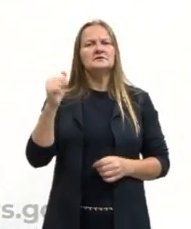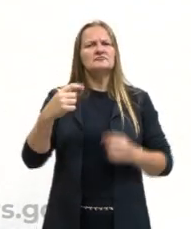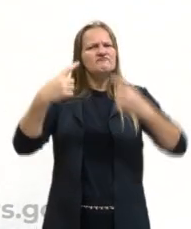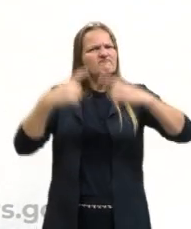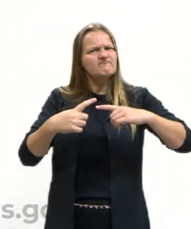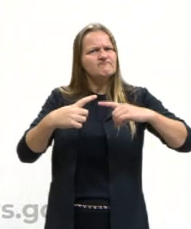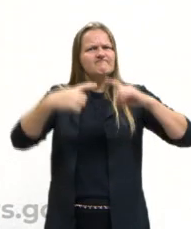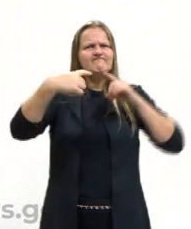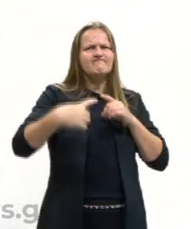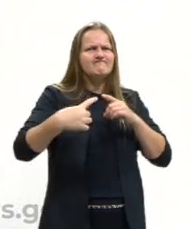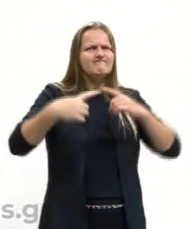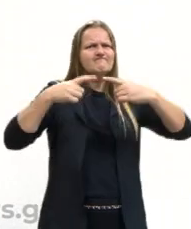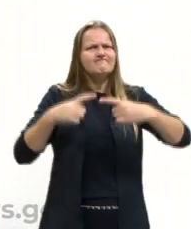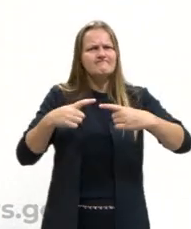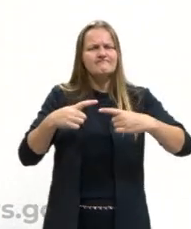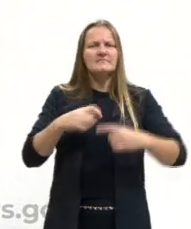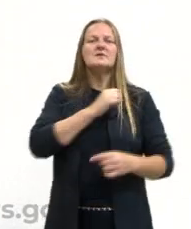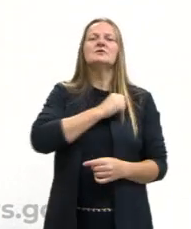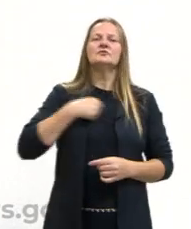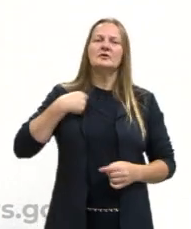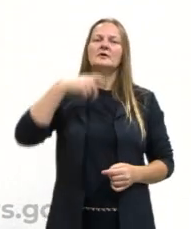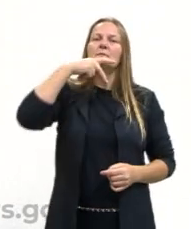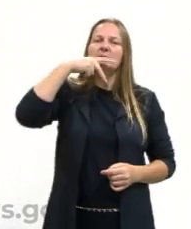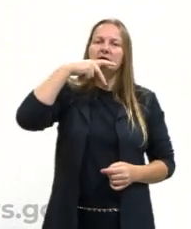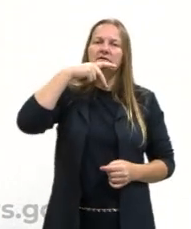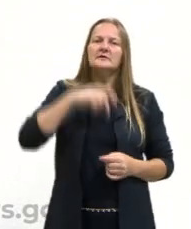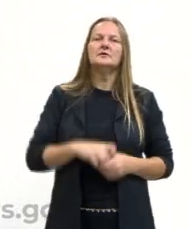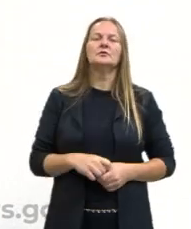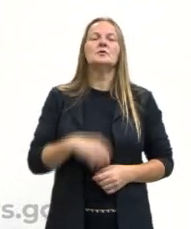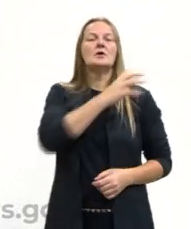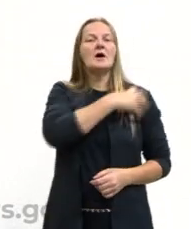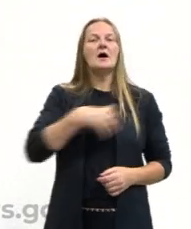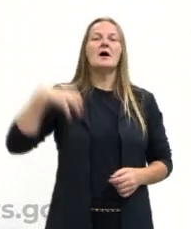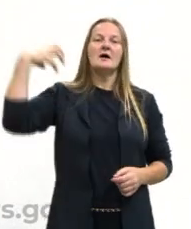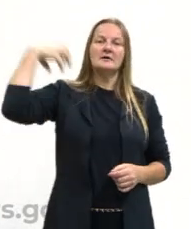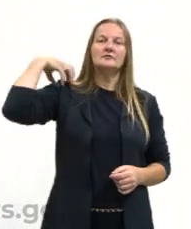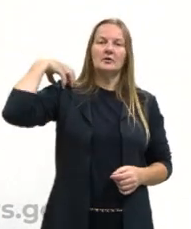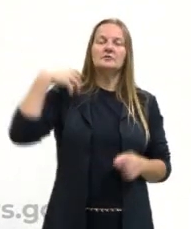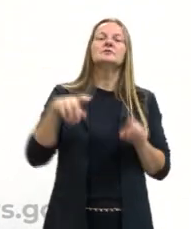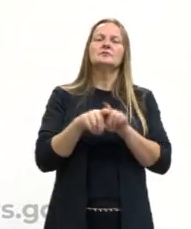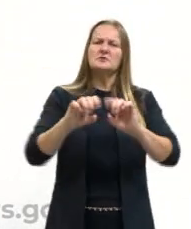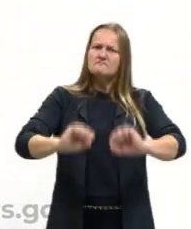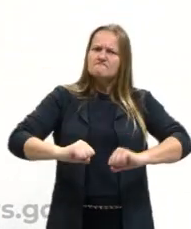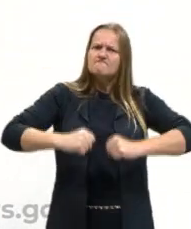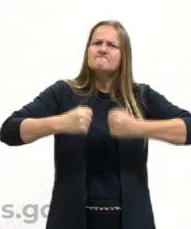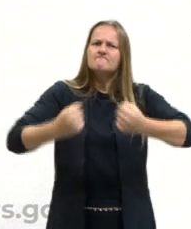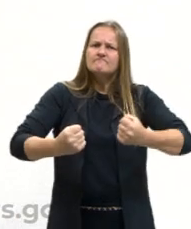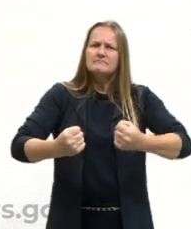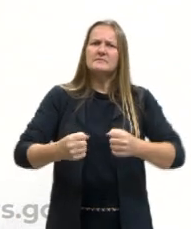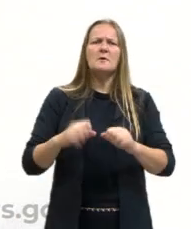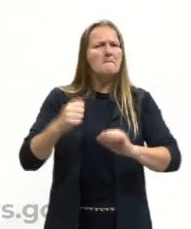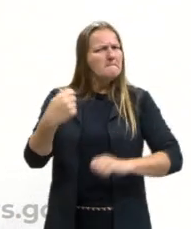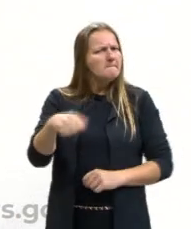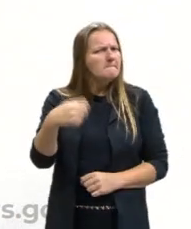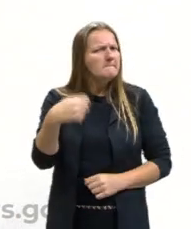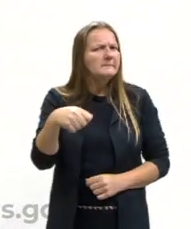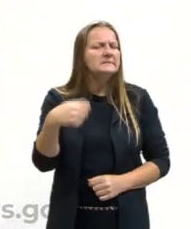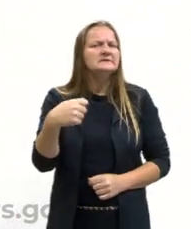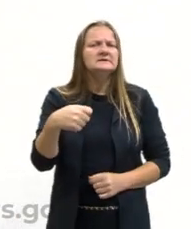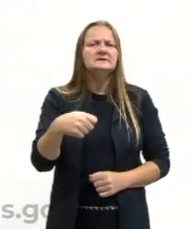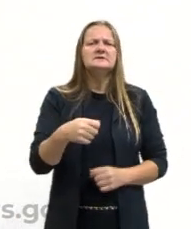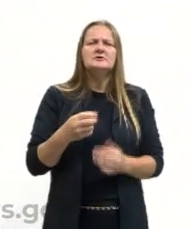embates né Sócrates e Platão Depois que a minha Aristóteles são defensores e que nós precisamos ter